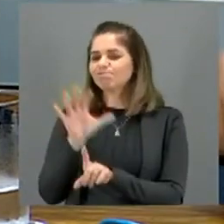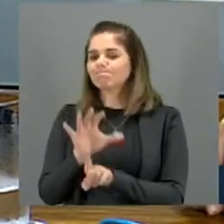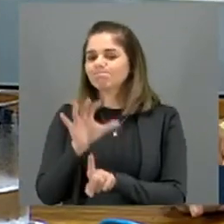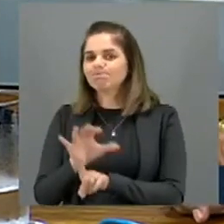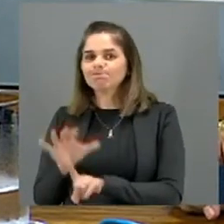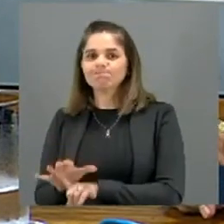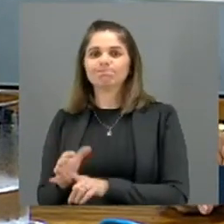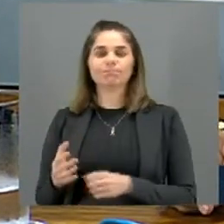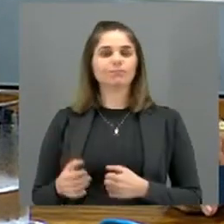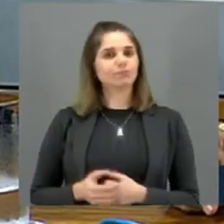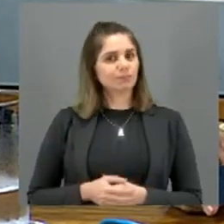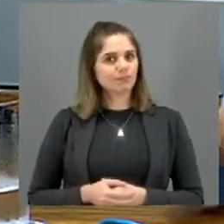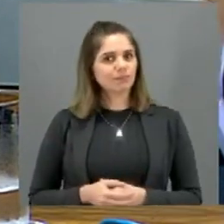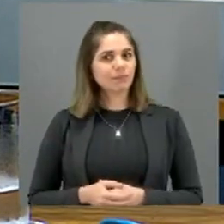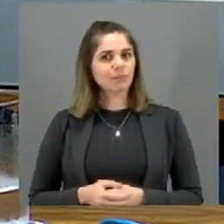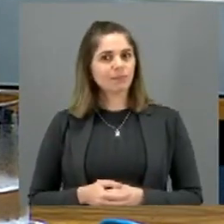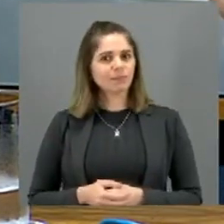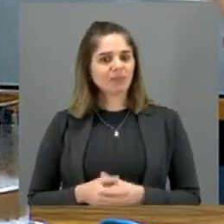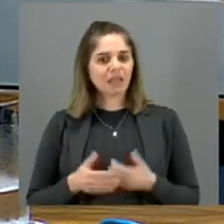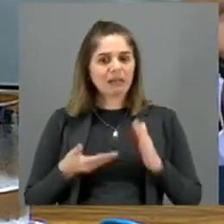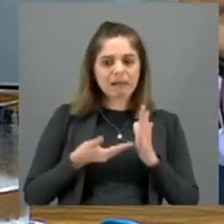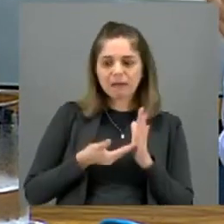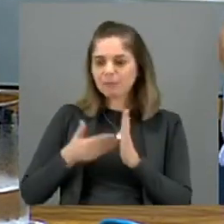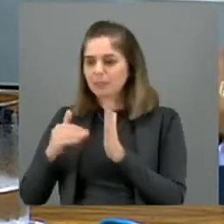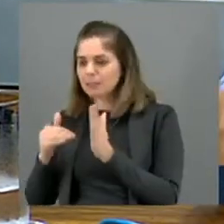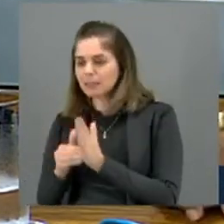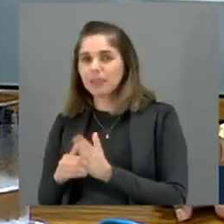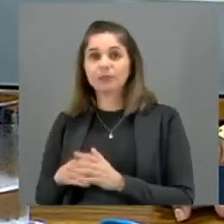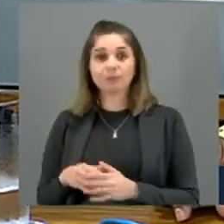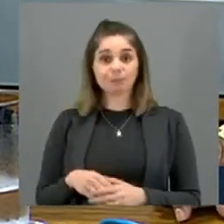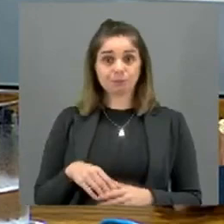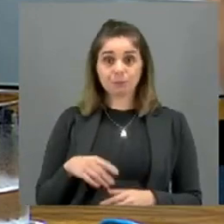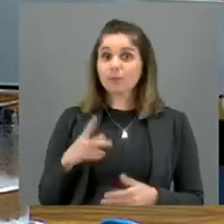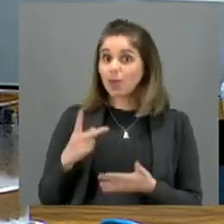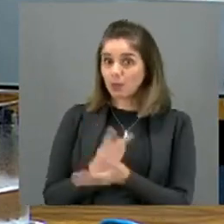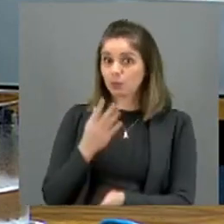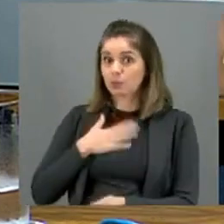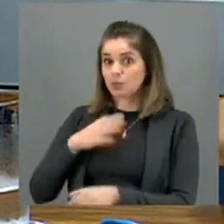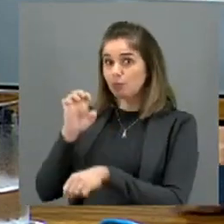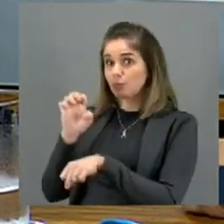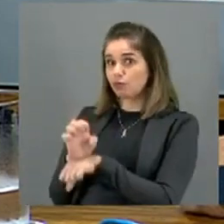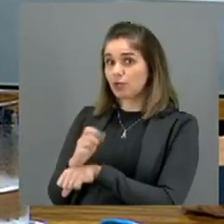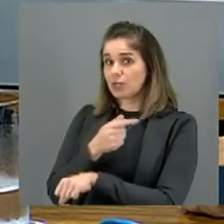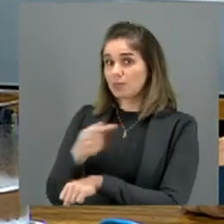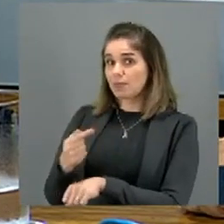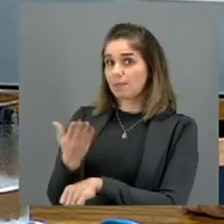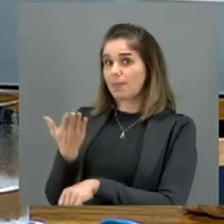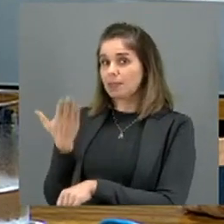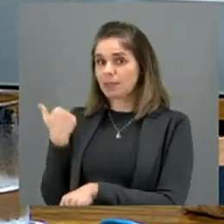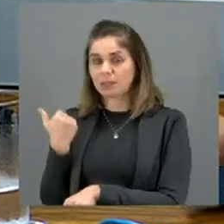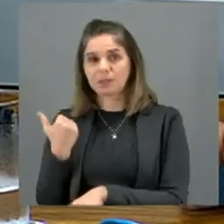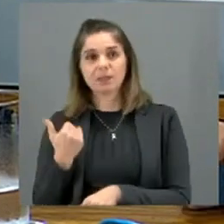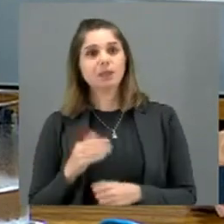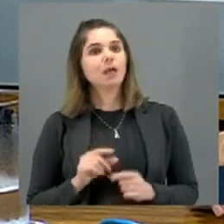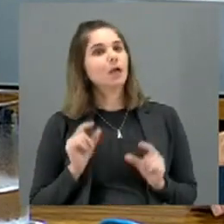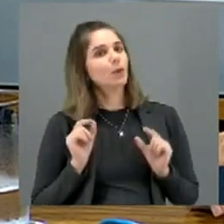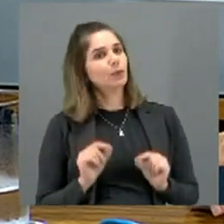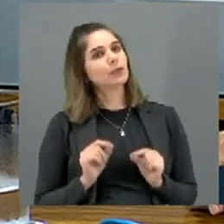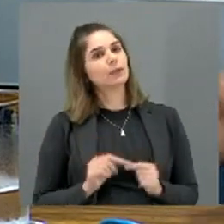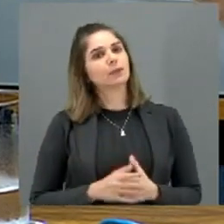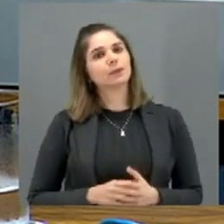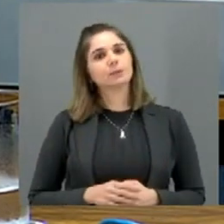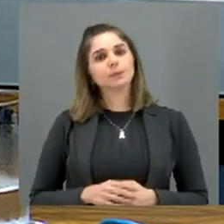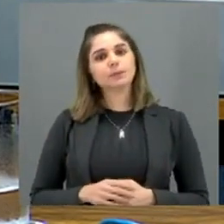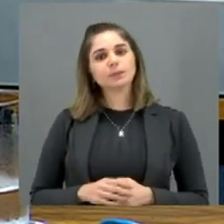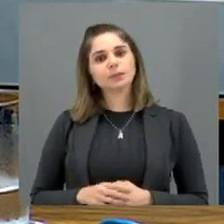sobre a outra casa? Tem. Aliás, houve um episódio no meu estado, semana próxima passada, em que